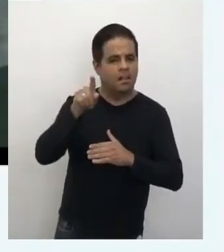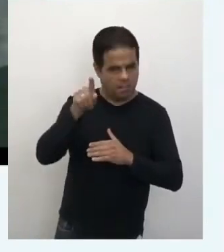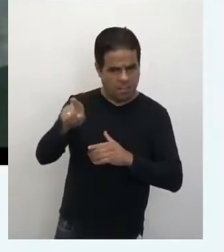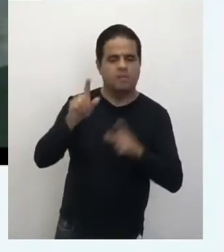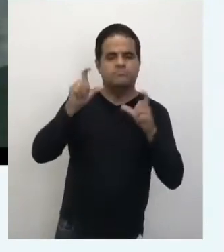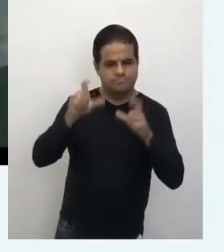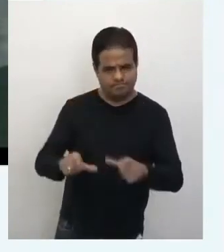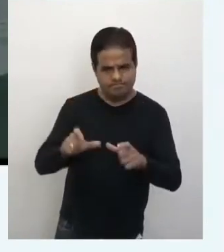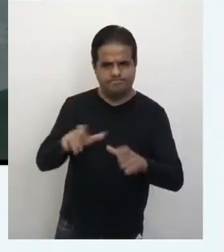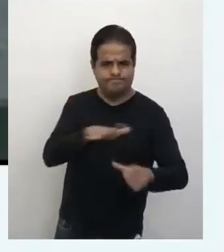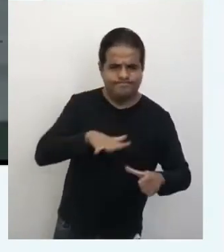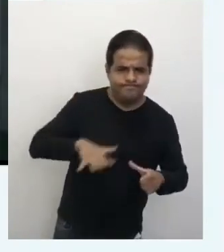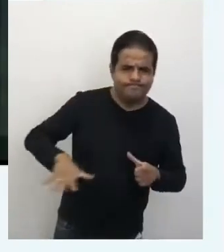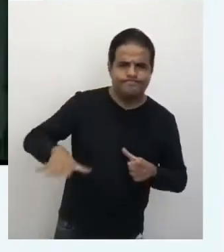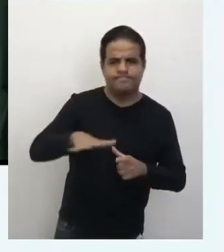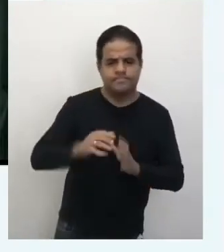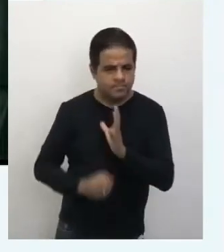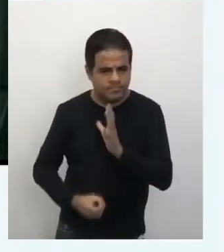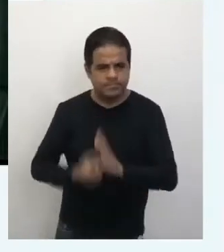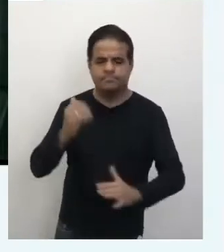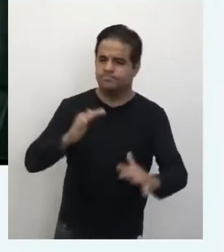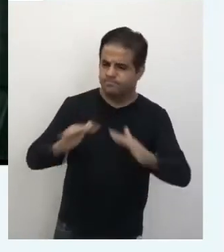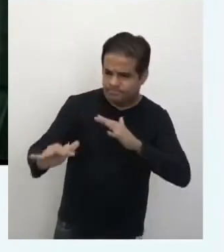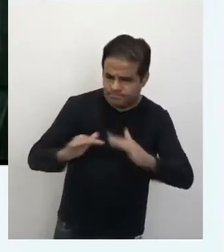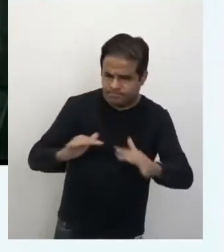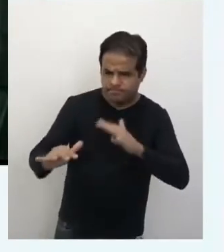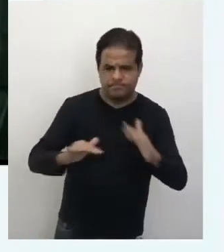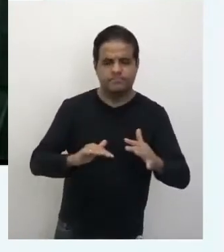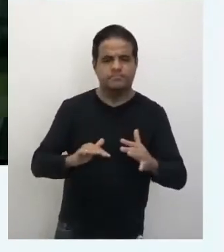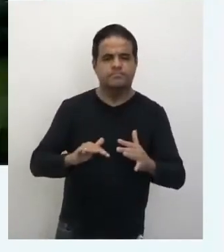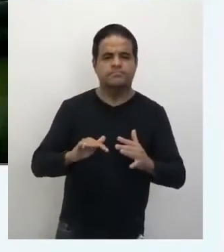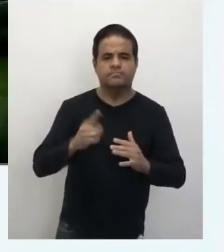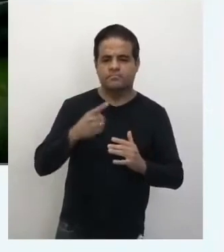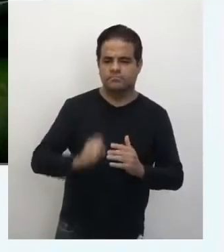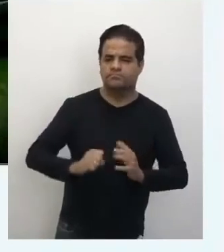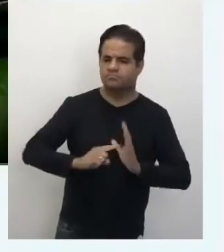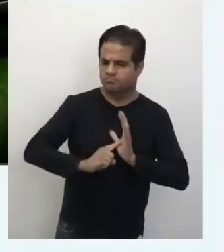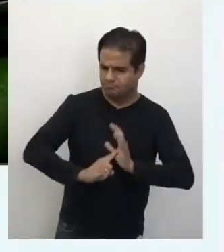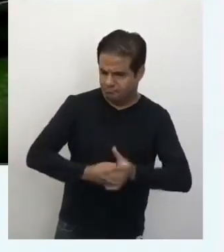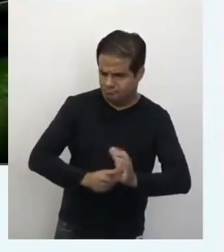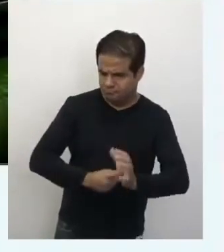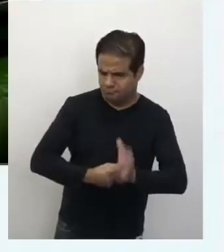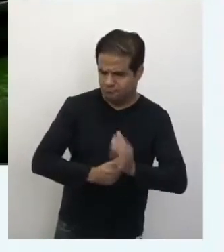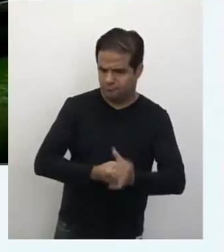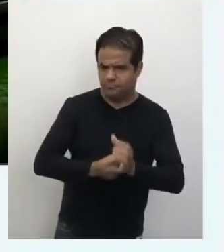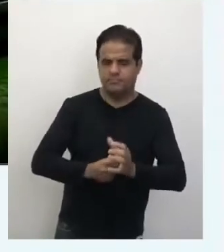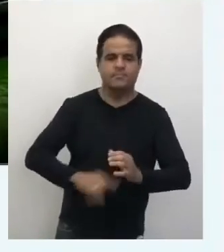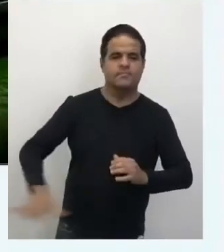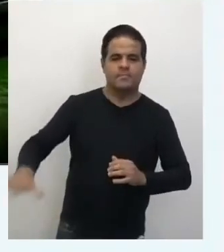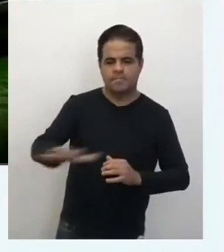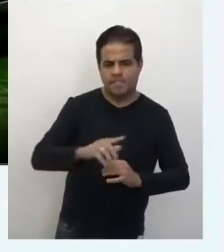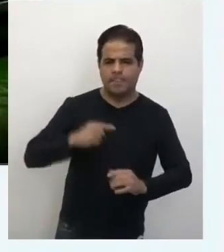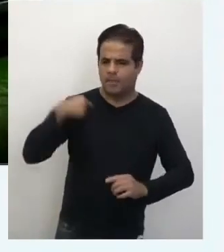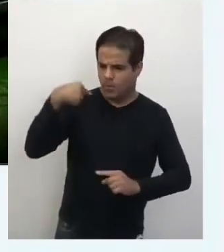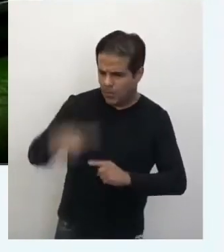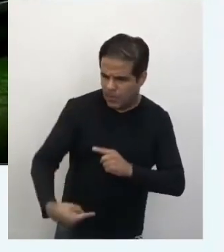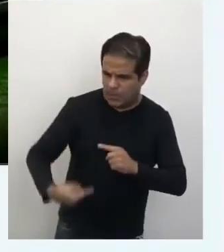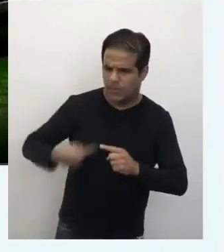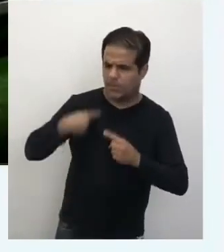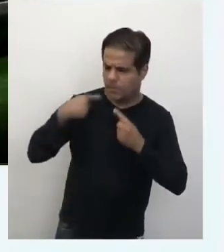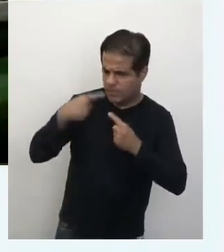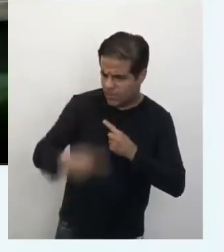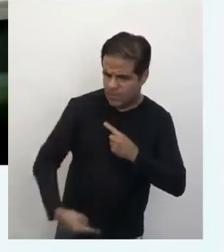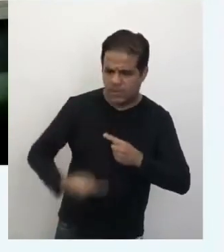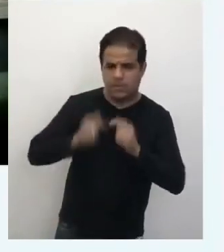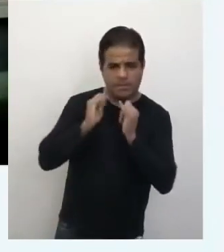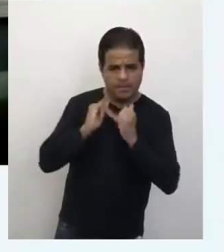reservatório intermediário será formado para movimentar 18 turbinas verticais, responsáveis pela maior parte da geração de eletricidade da